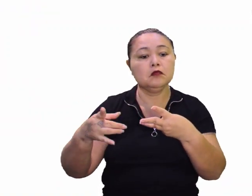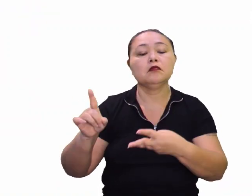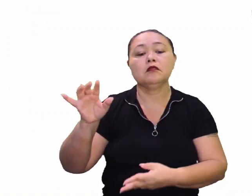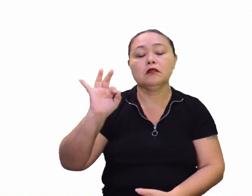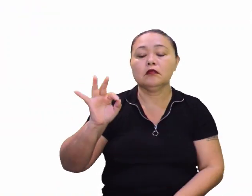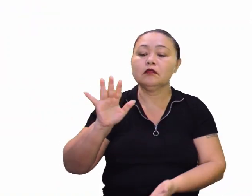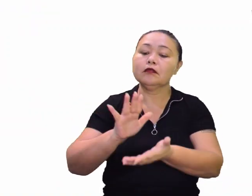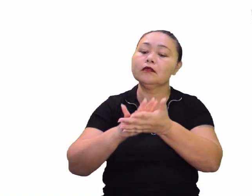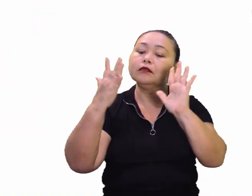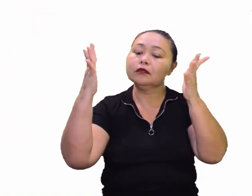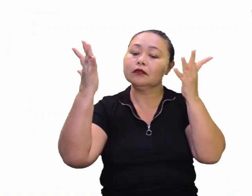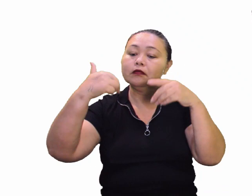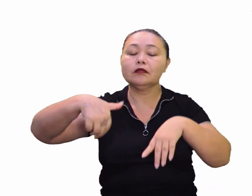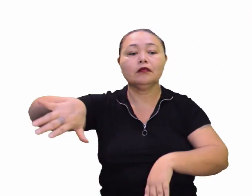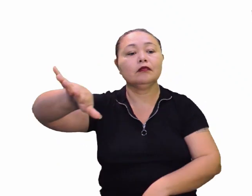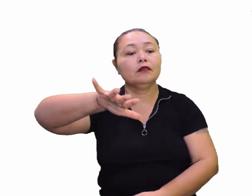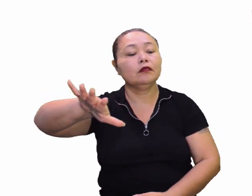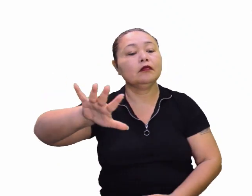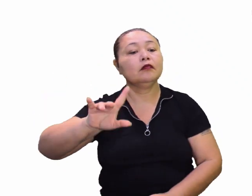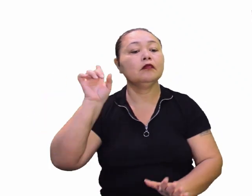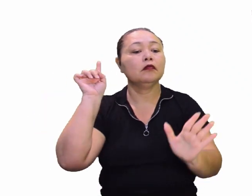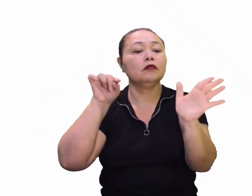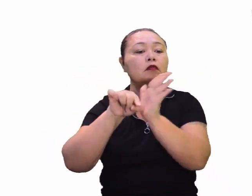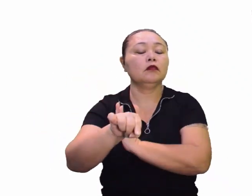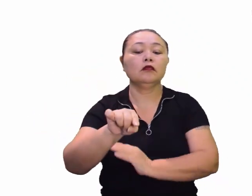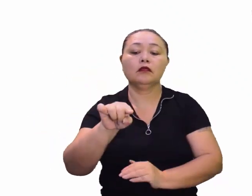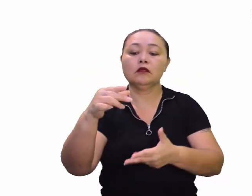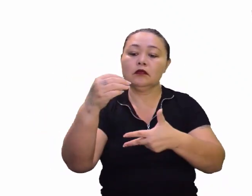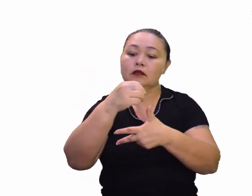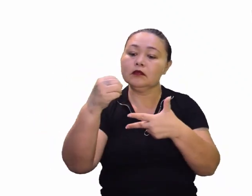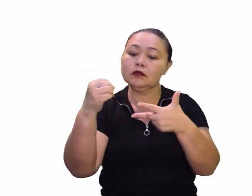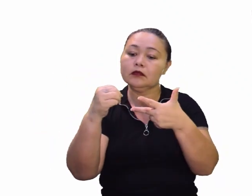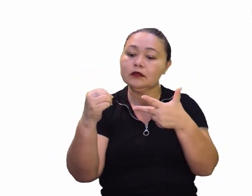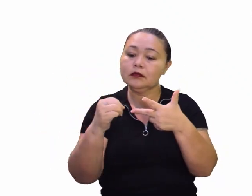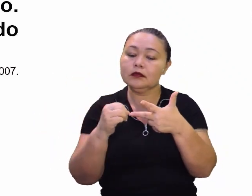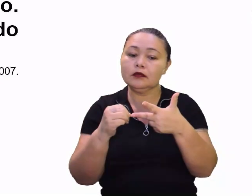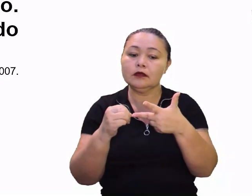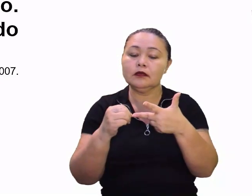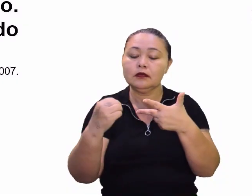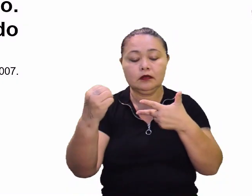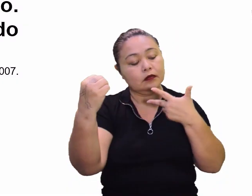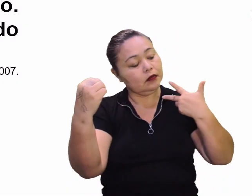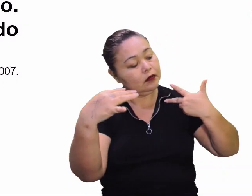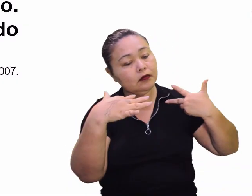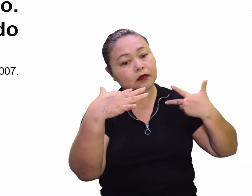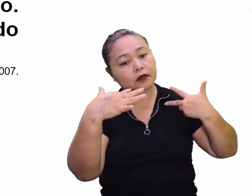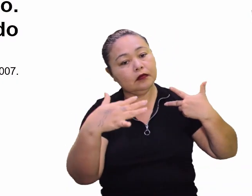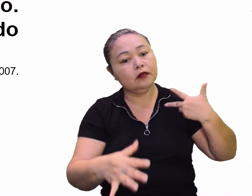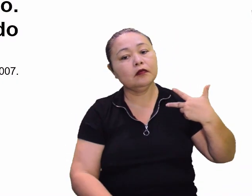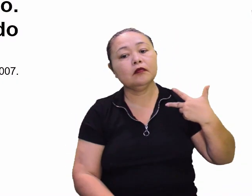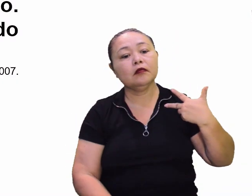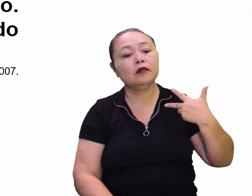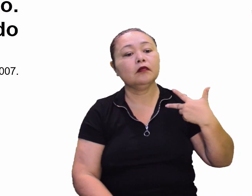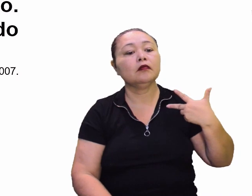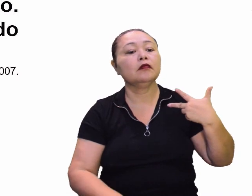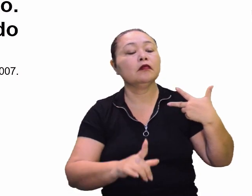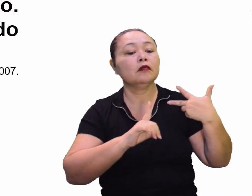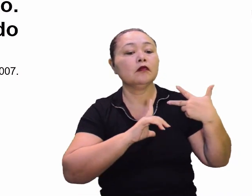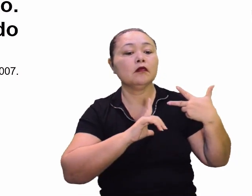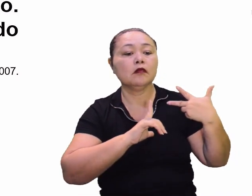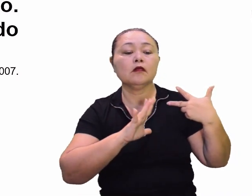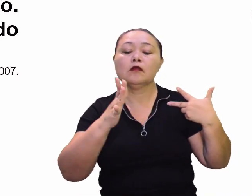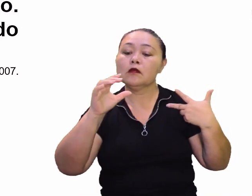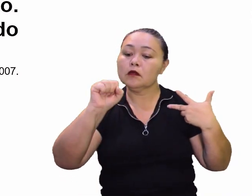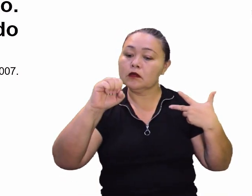correta. Parabéns aí, galera. Questão do Enem. Vamos lá. Se liga no Enem. 3. Há